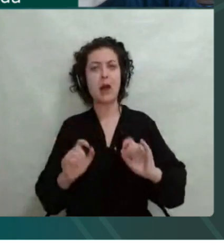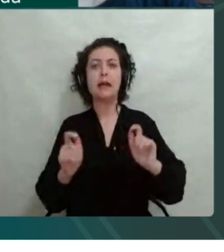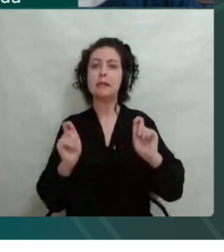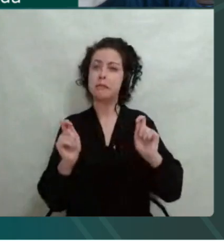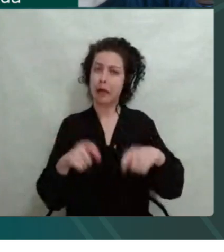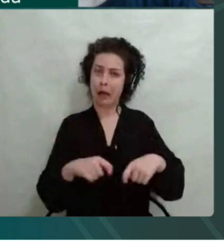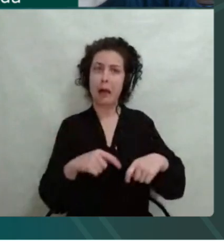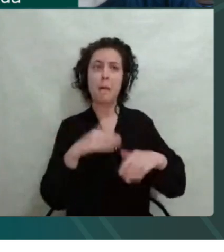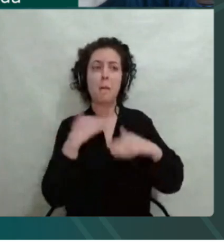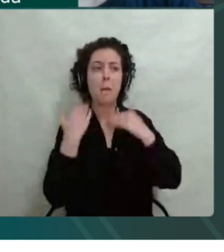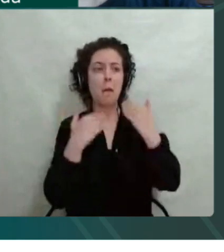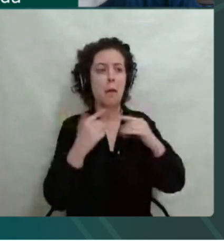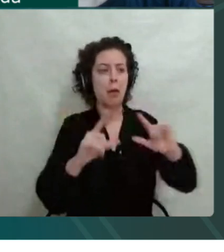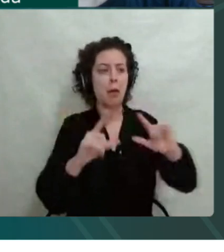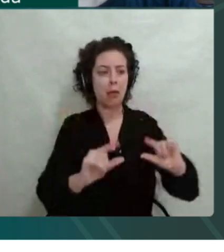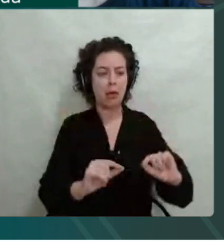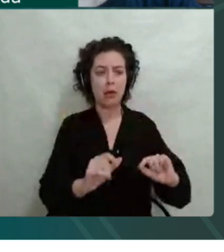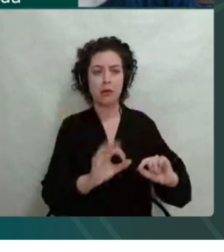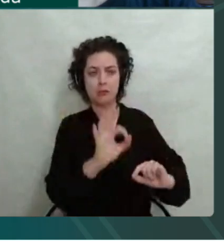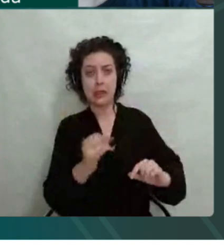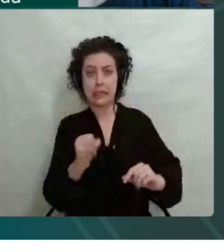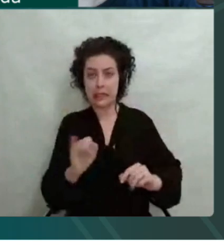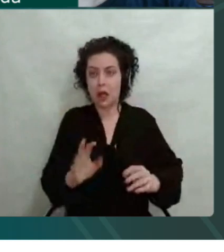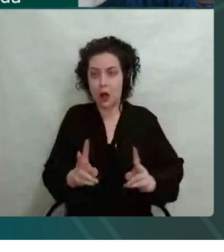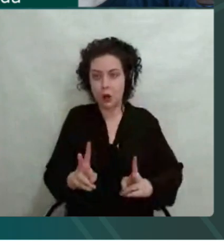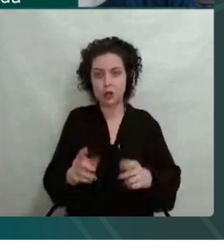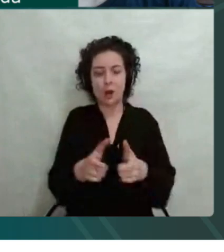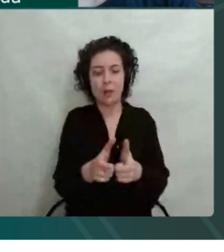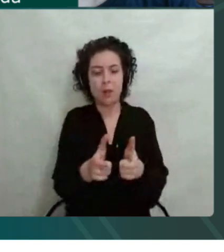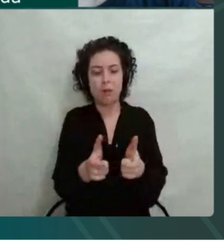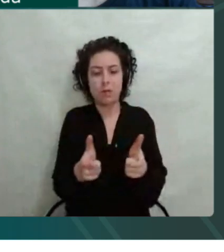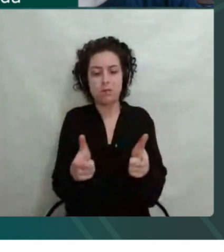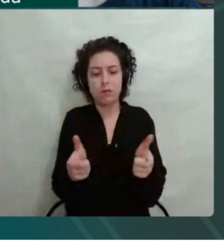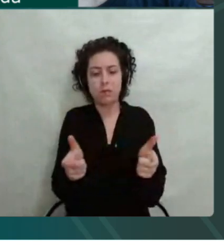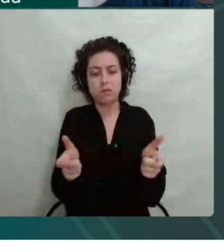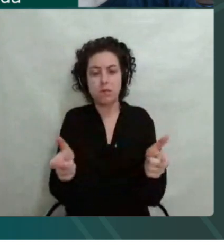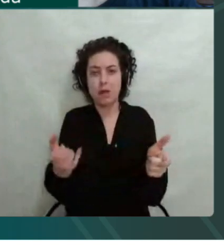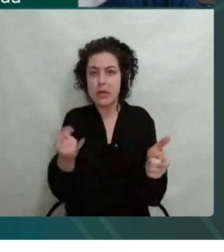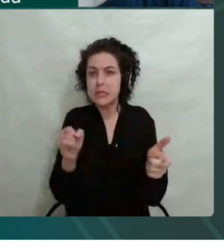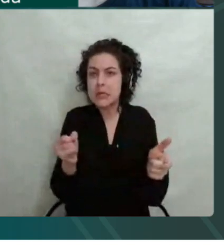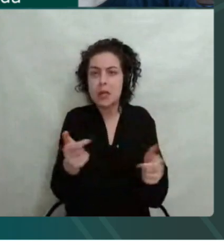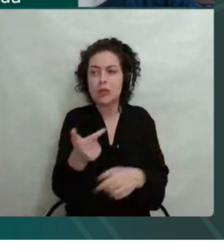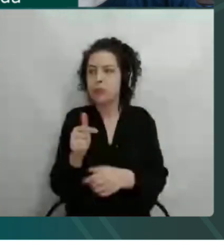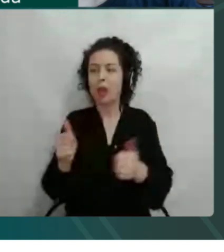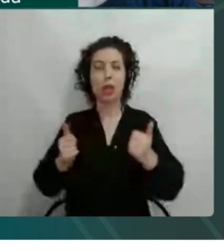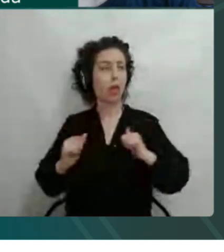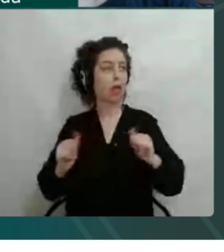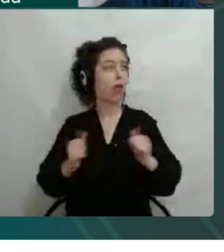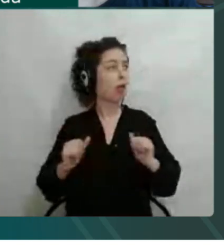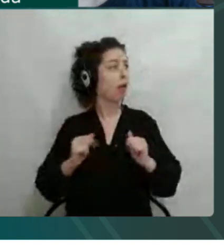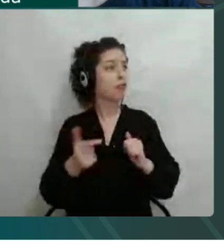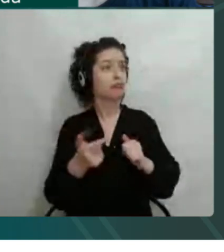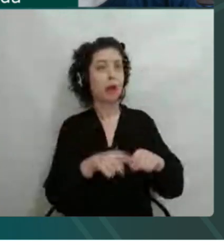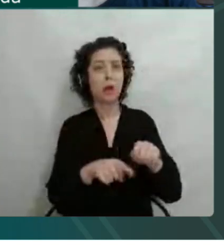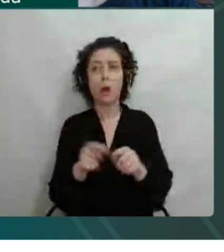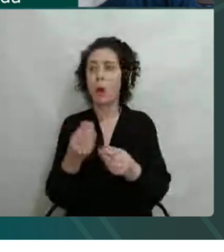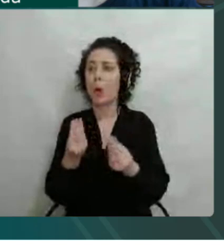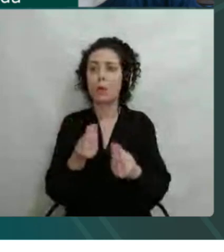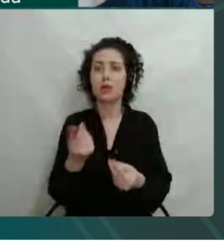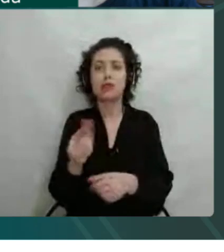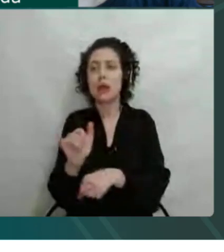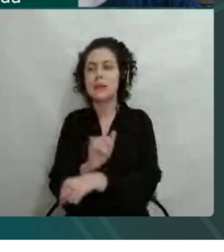se a incidência continua crescendo e se nós não temos efetivamente as condições de rastrear, de